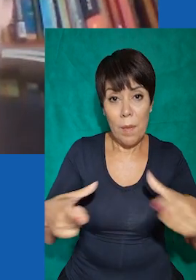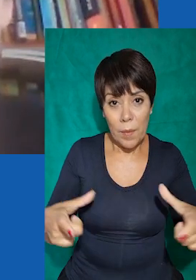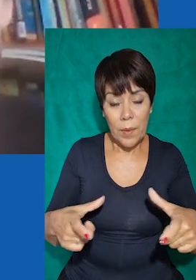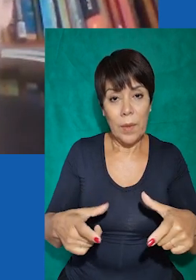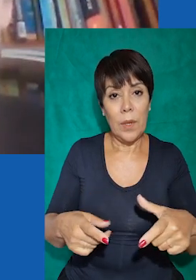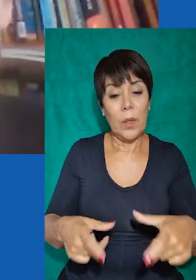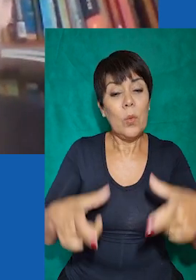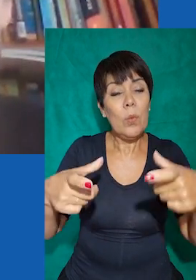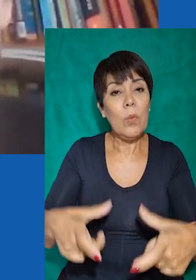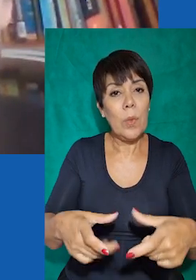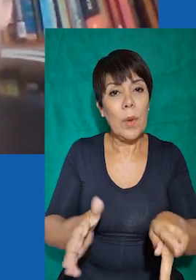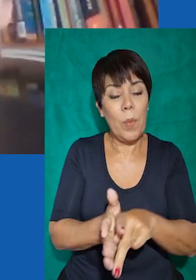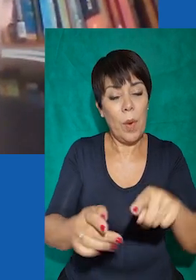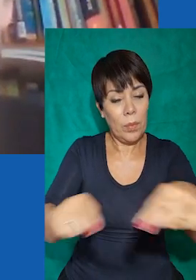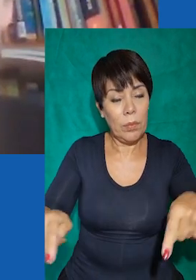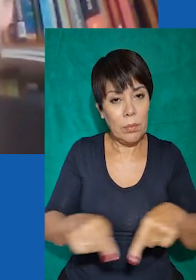terras indígenas